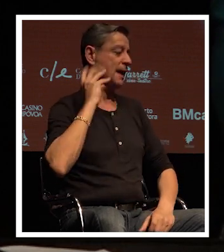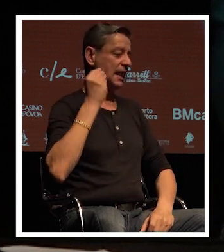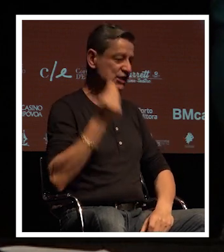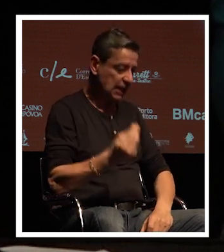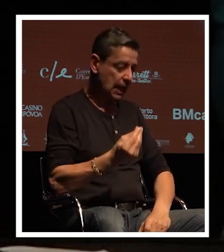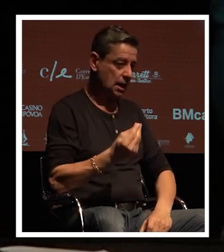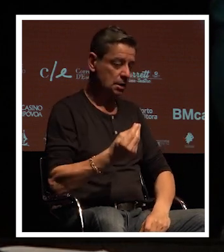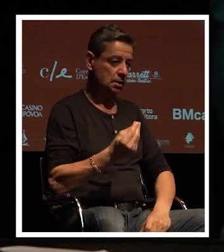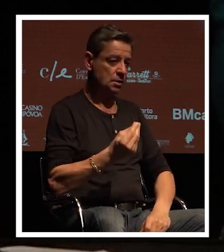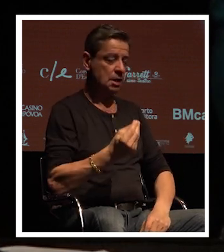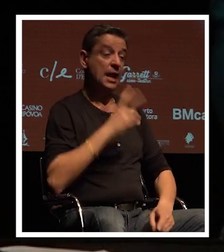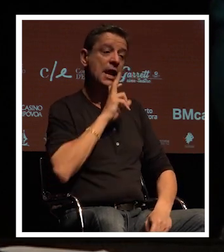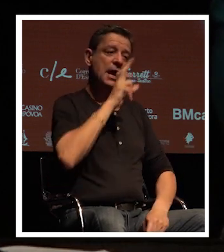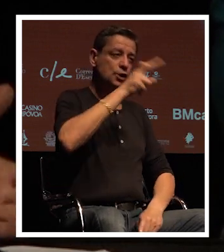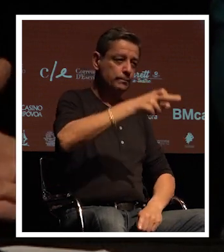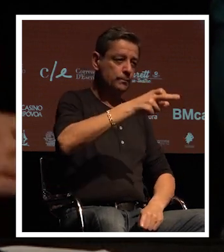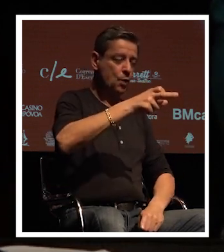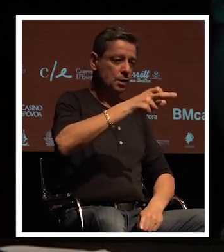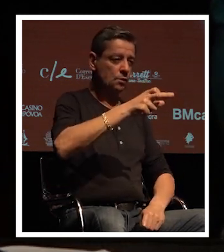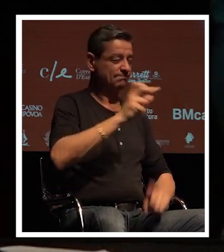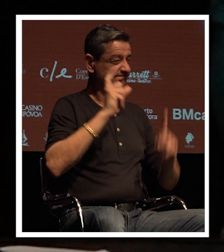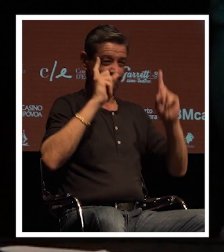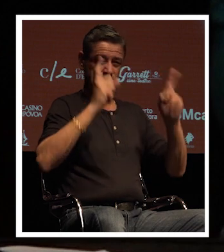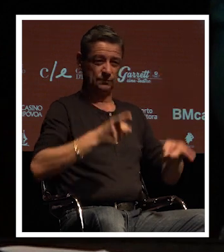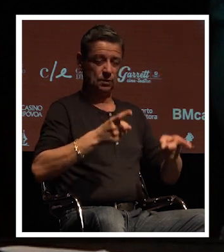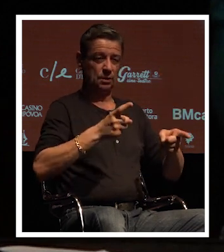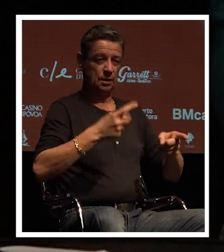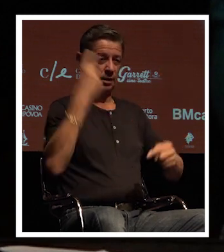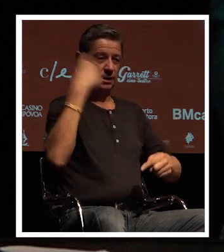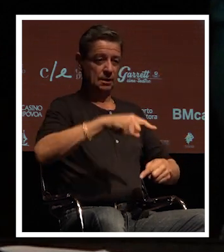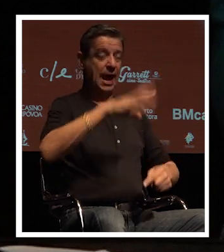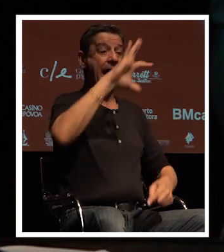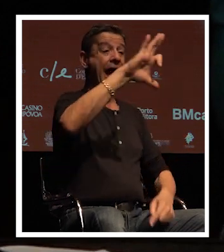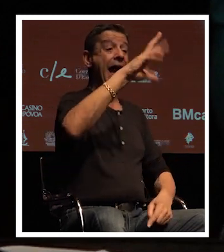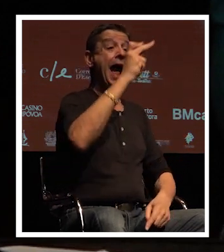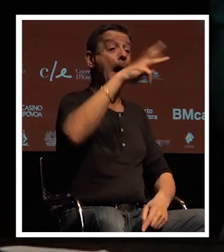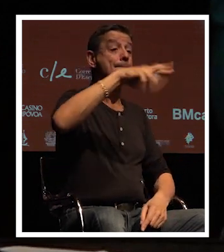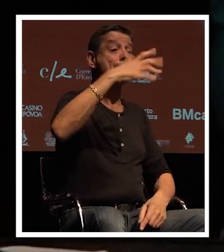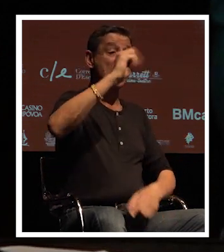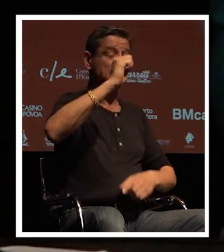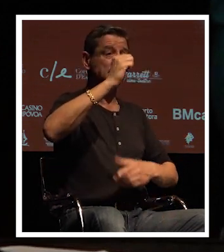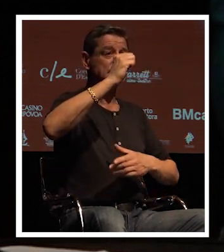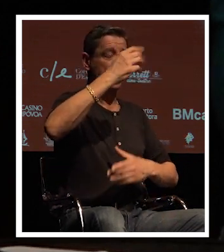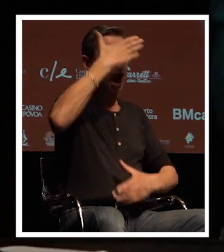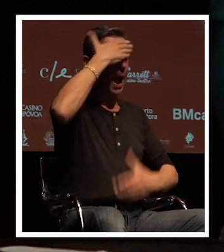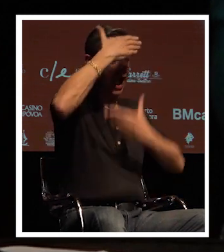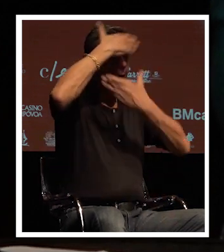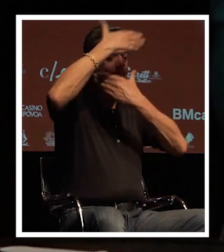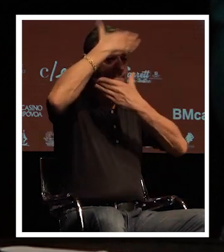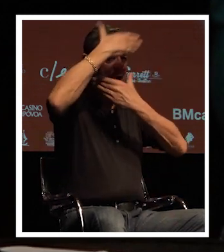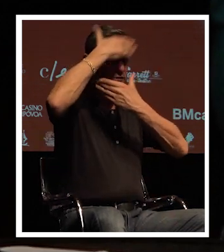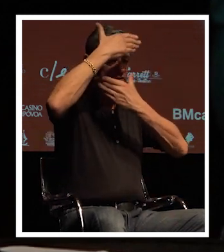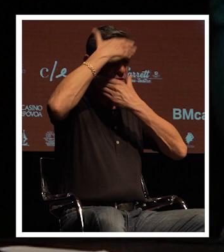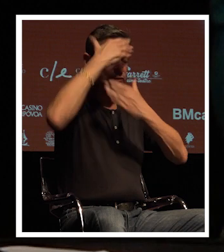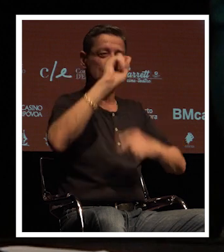forma geral em resposta a outro ataque igualmente desumano dos terroristas do amaz raptando crianças uma delas tem um ano e celebrou